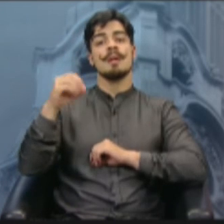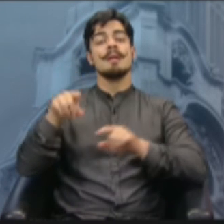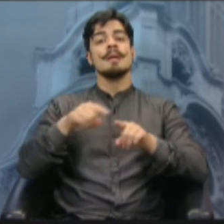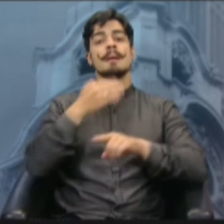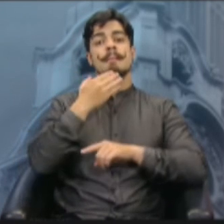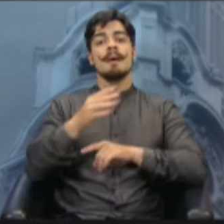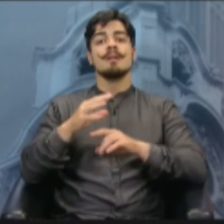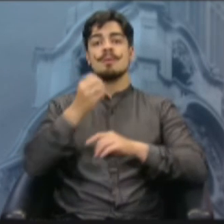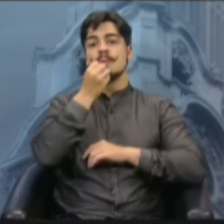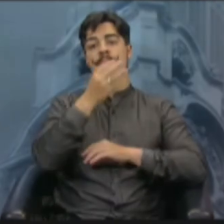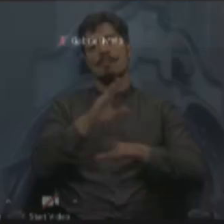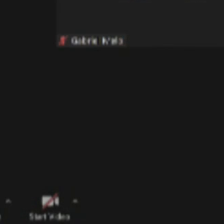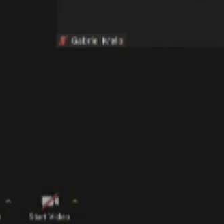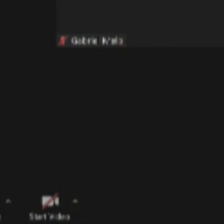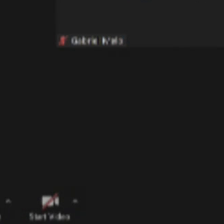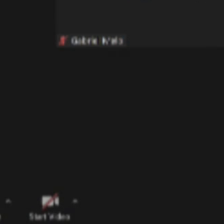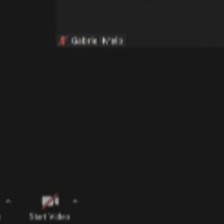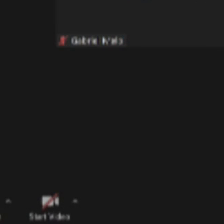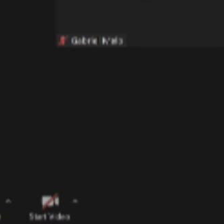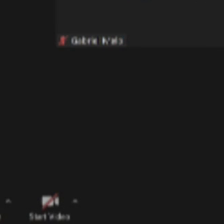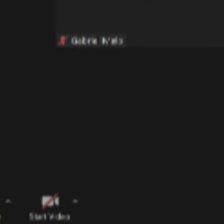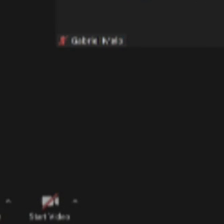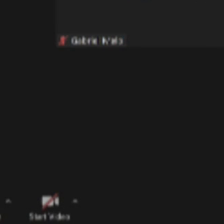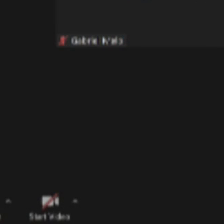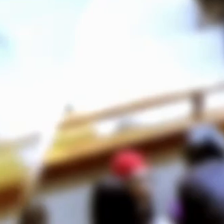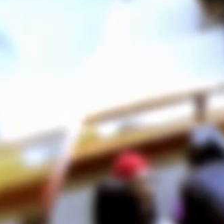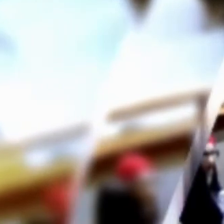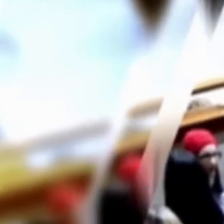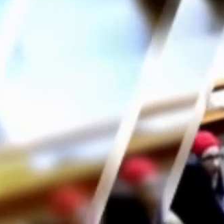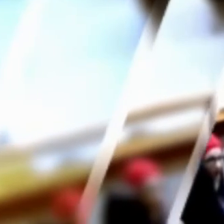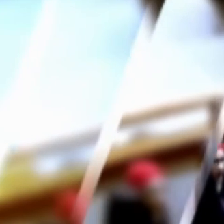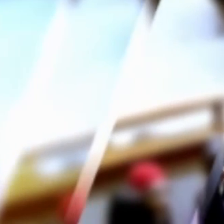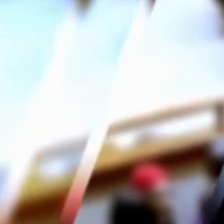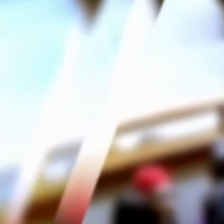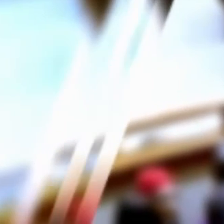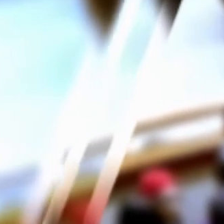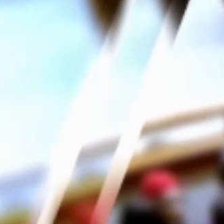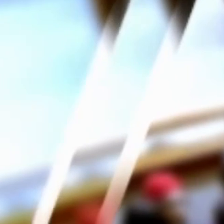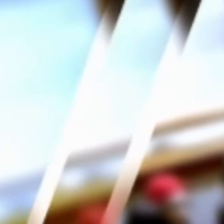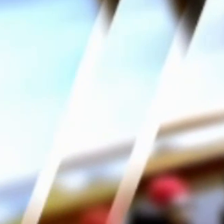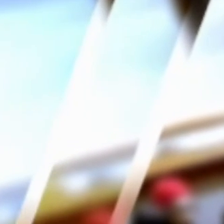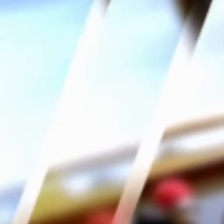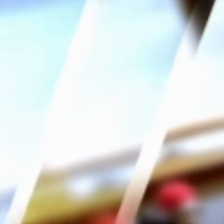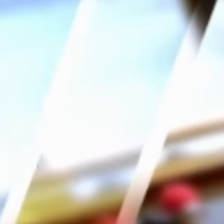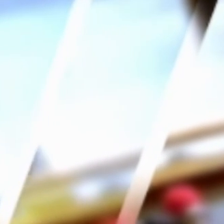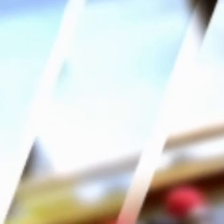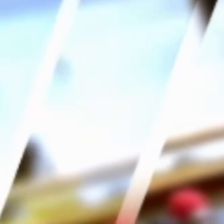um bom final de noite. Boa noite.